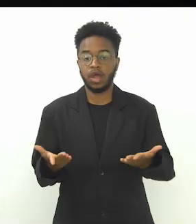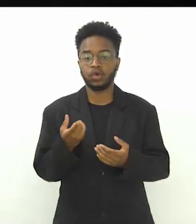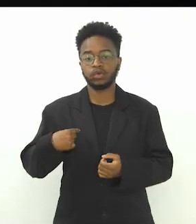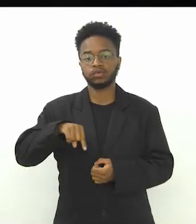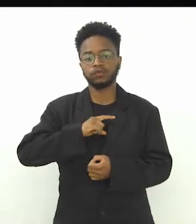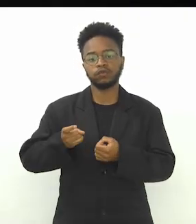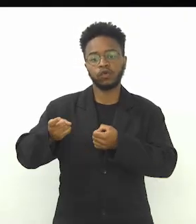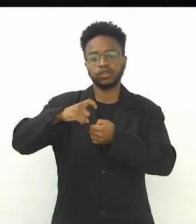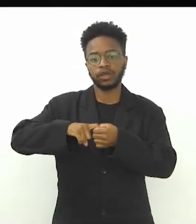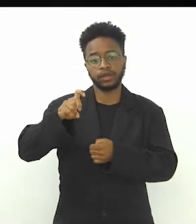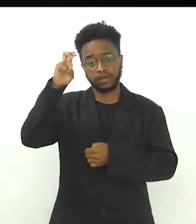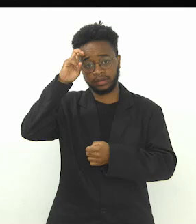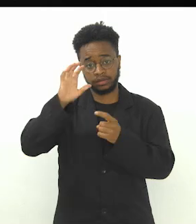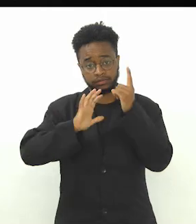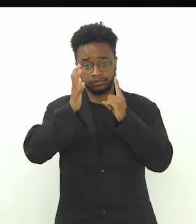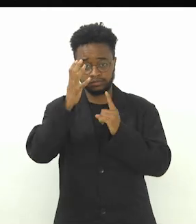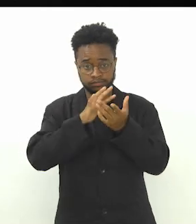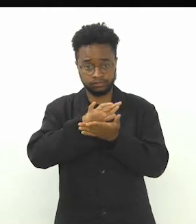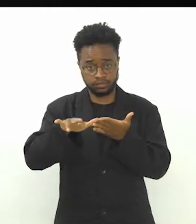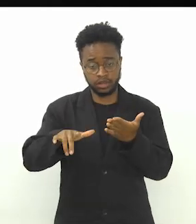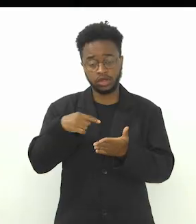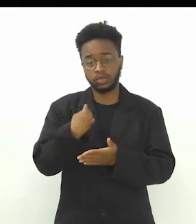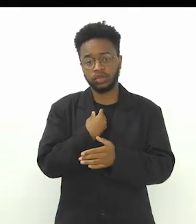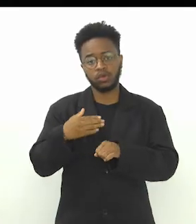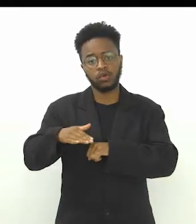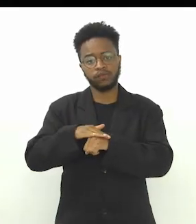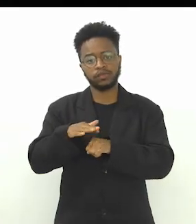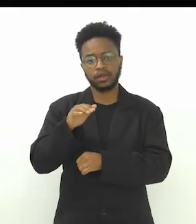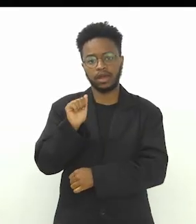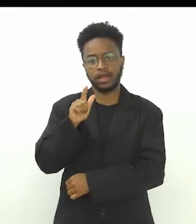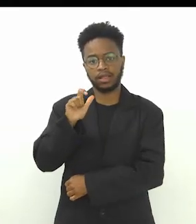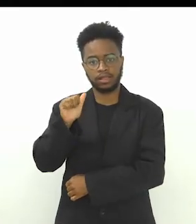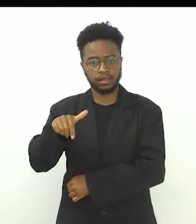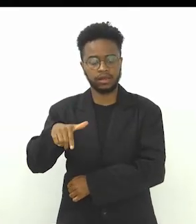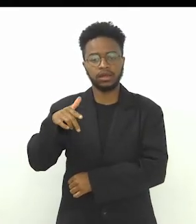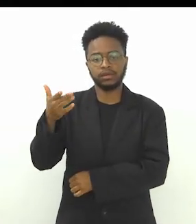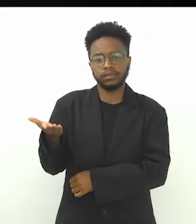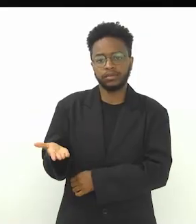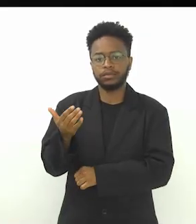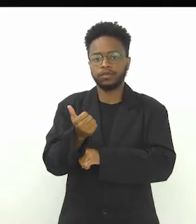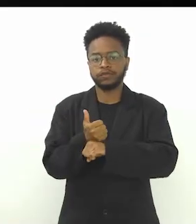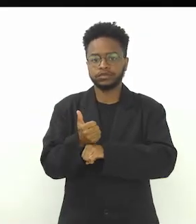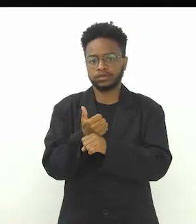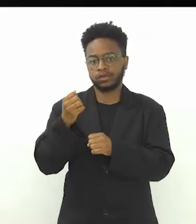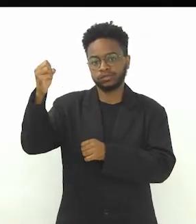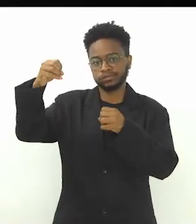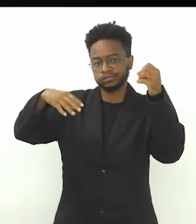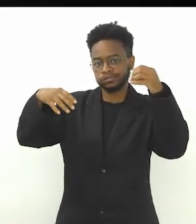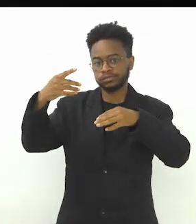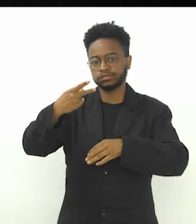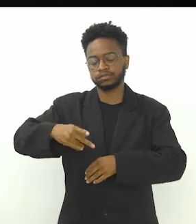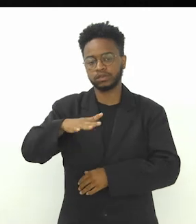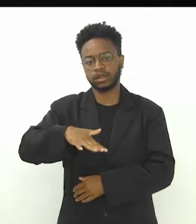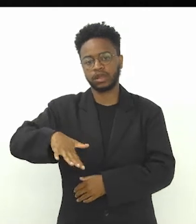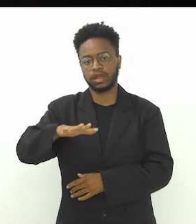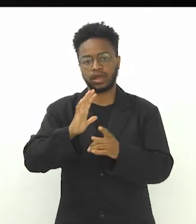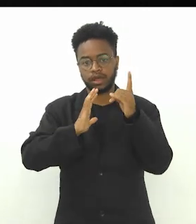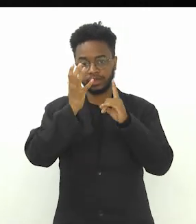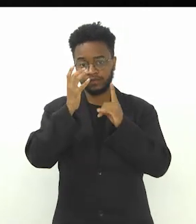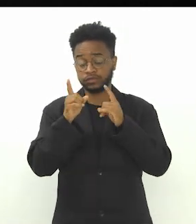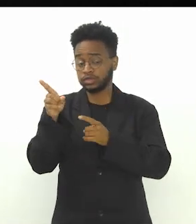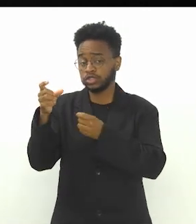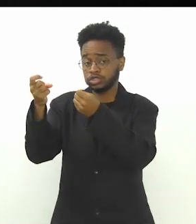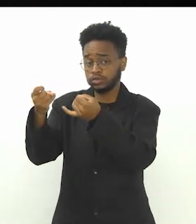Voltamos com Quintas com Quintais e eu sigo conversando com Alain Carvalho, profissional de iluminação do nosso carnaval. Alain, você